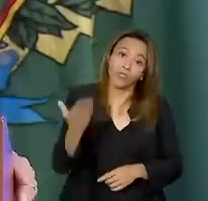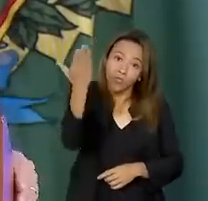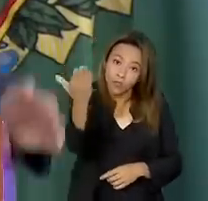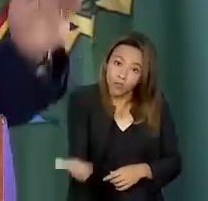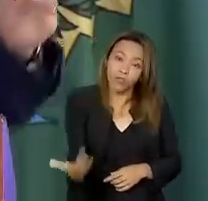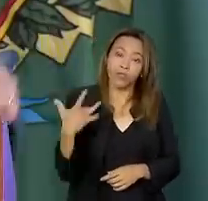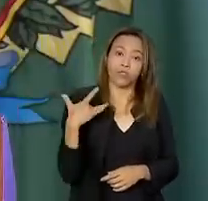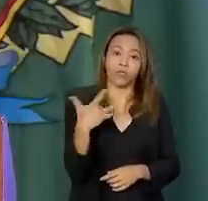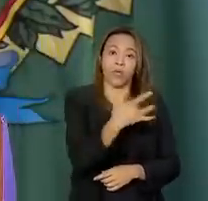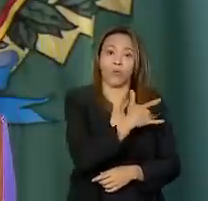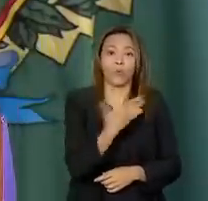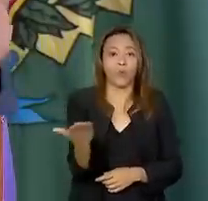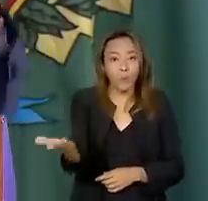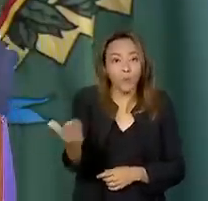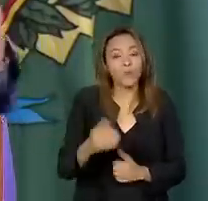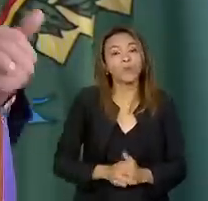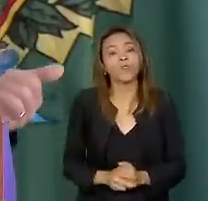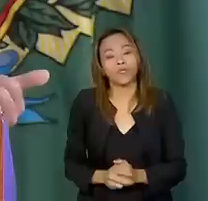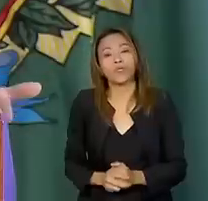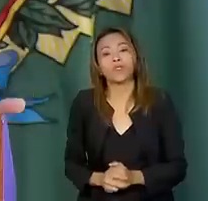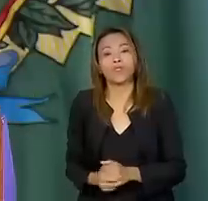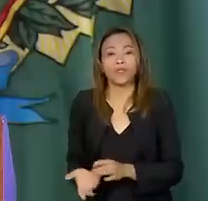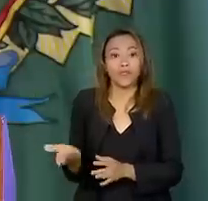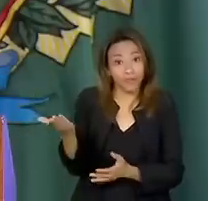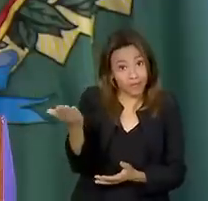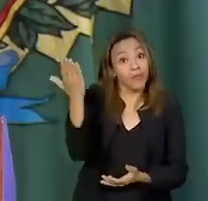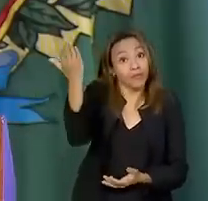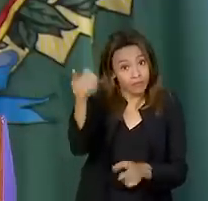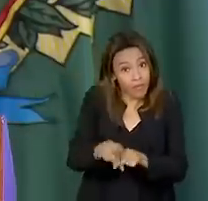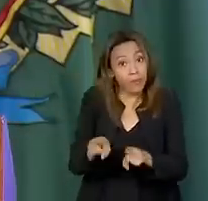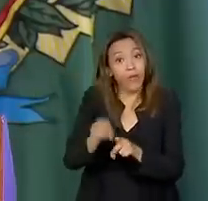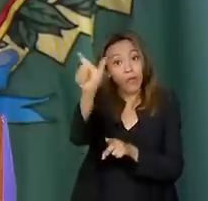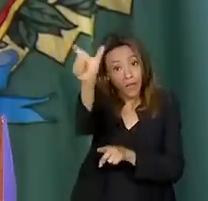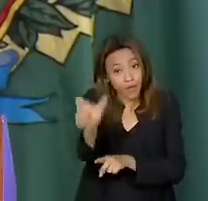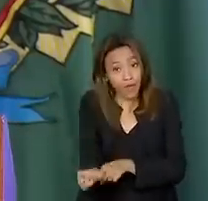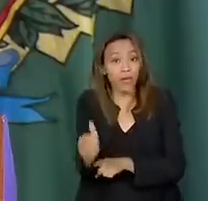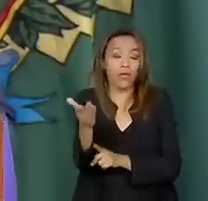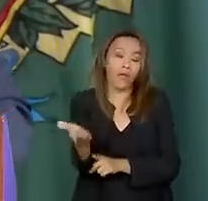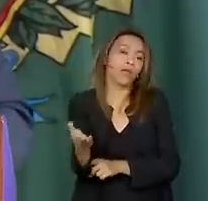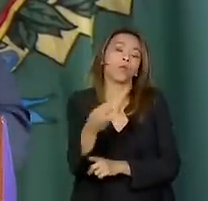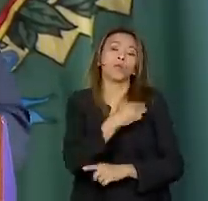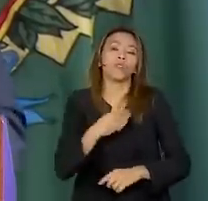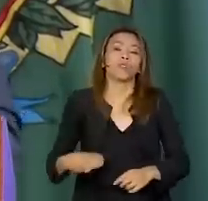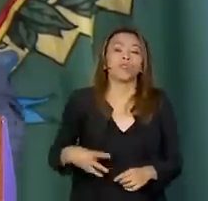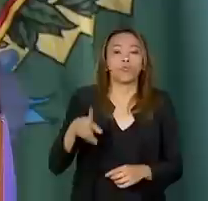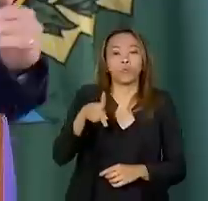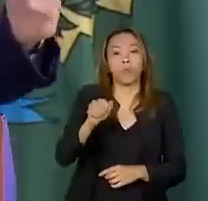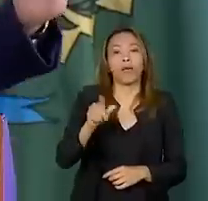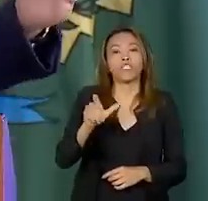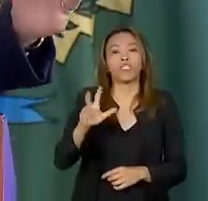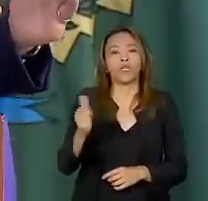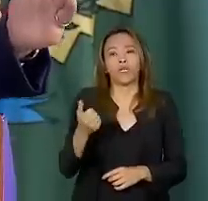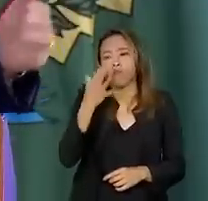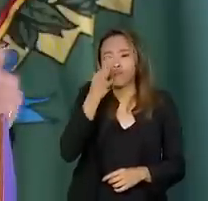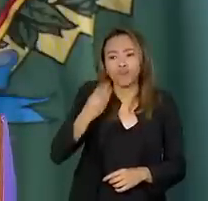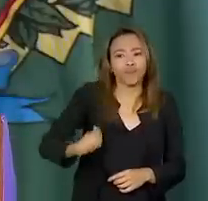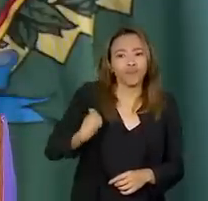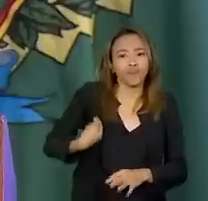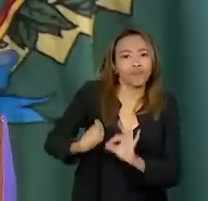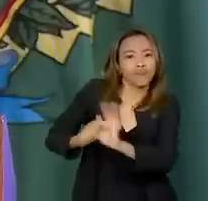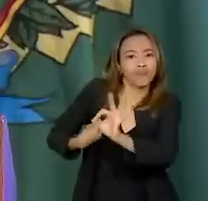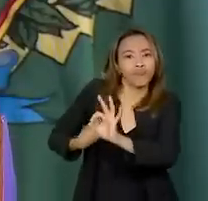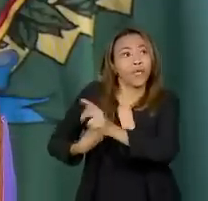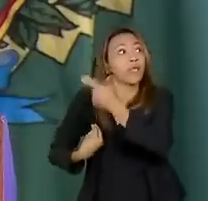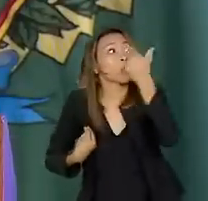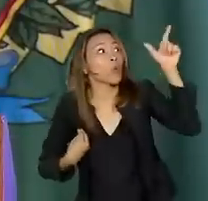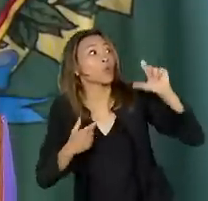e Pioro, falta o companheiro Padilha, que está a serviço, está trabalhando, por isso não está aqui. Não é que você não esteja trabalhando, é que